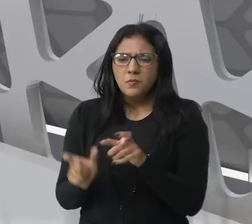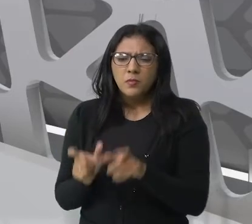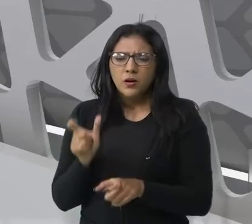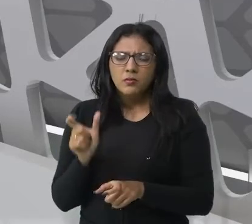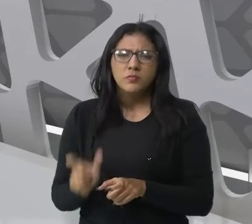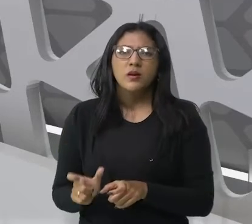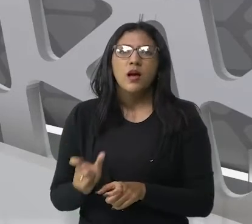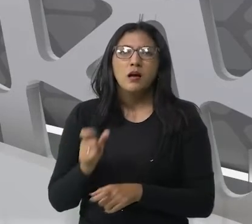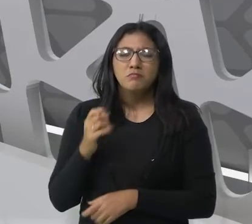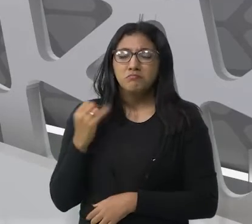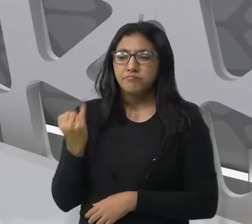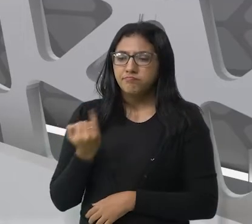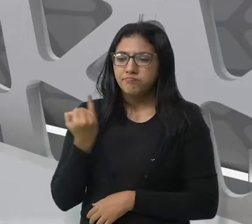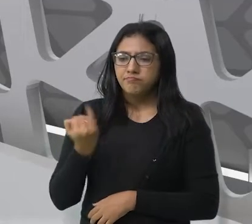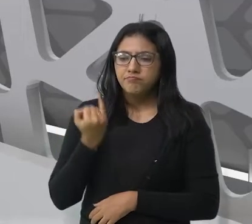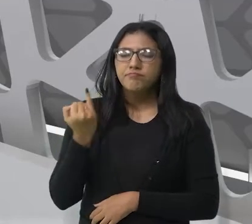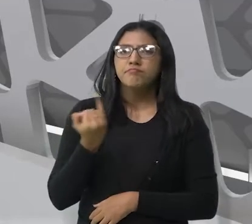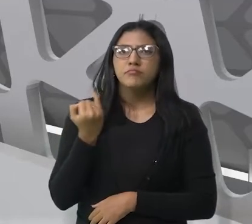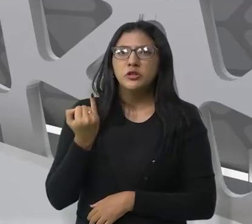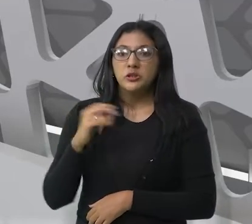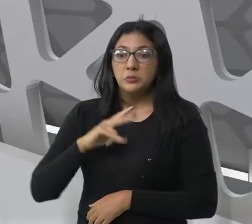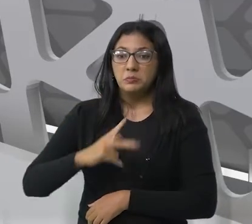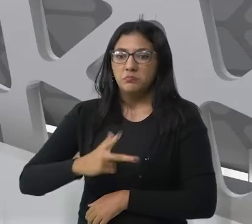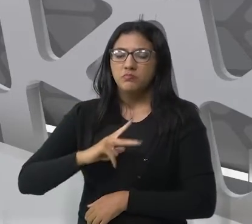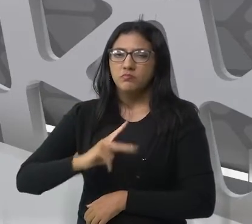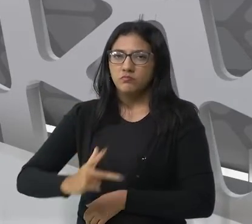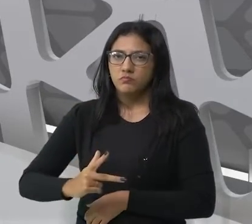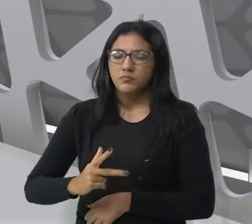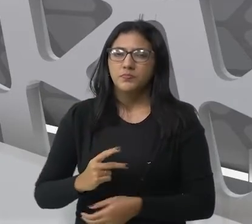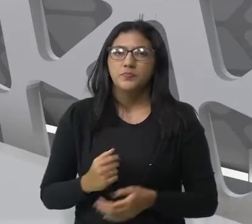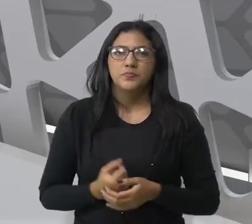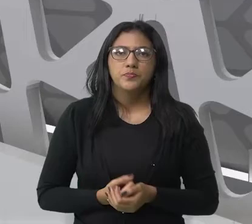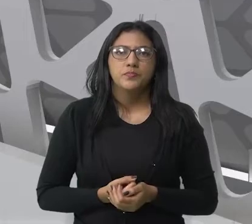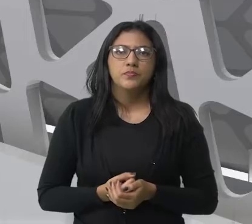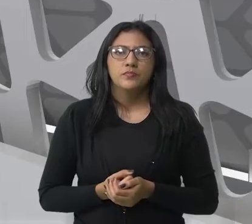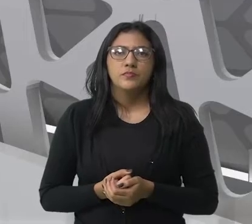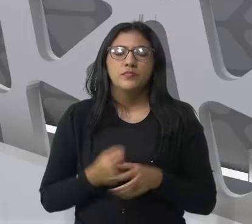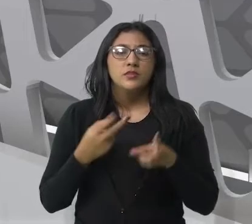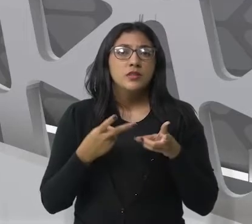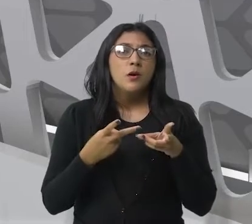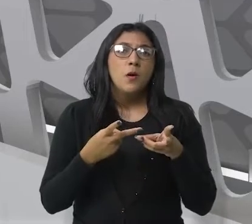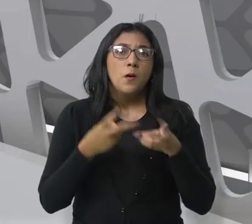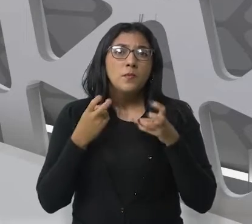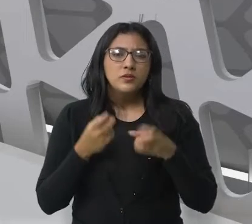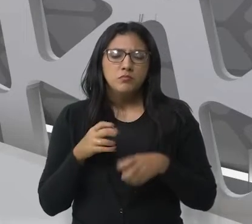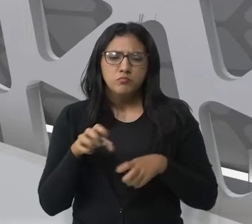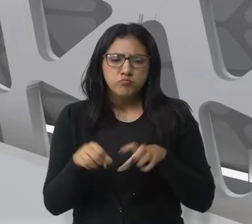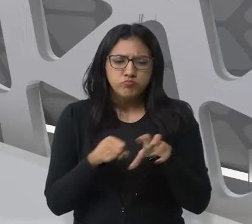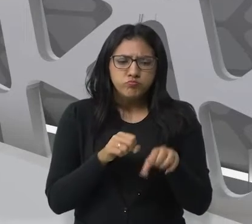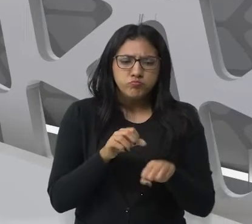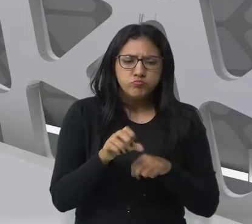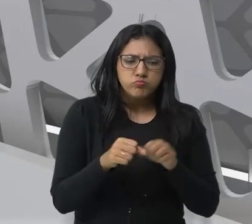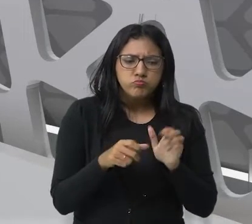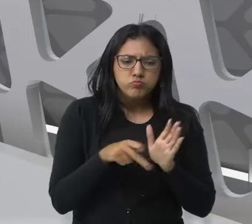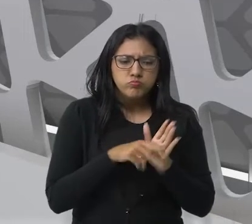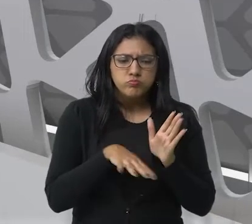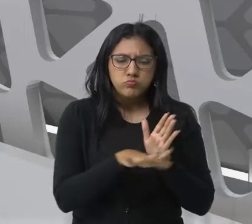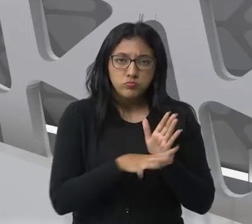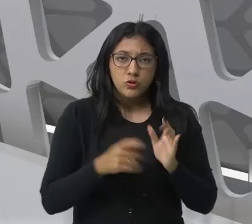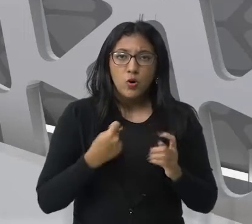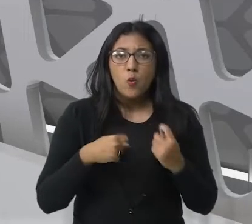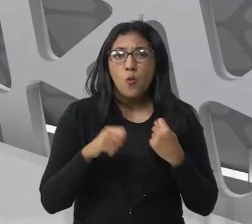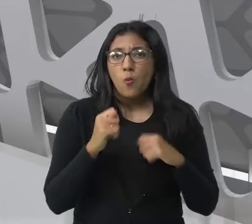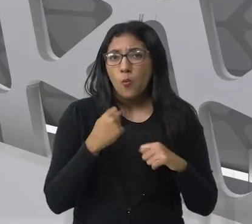Importância para os colonizadores portugueses. Então, a gente vai verificar que toda essa exploração econômica, vinda através